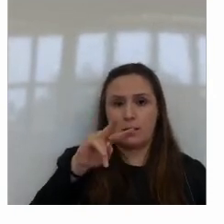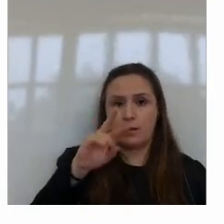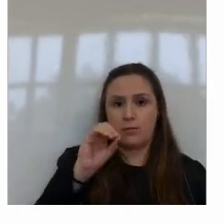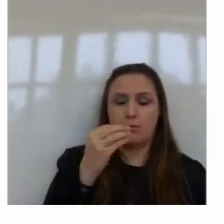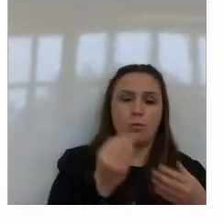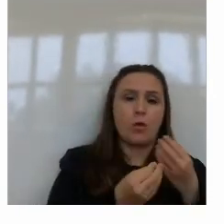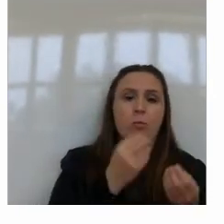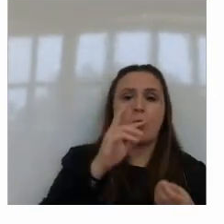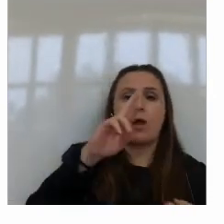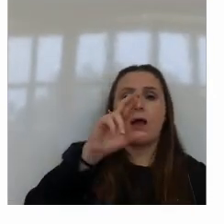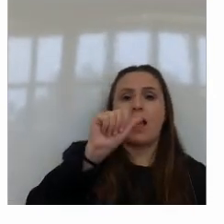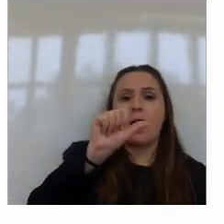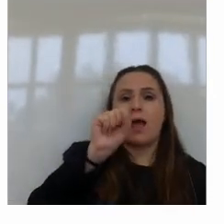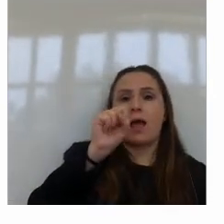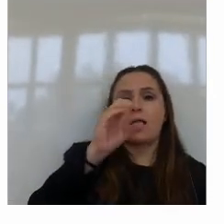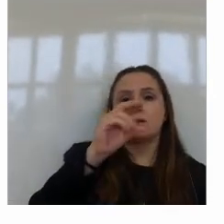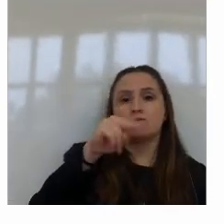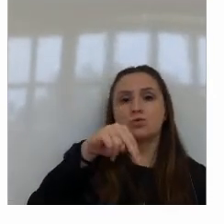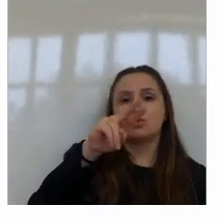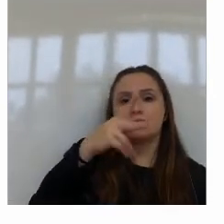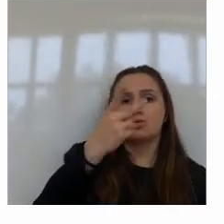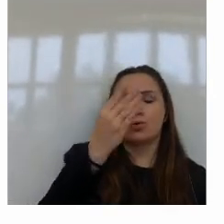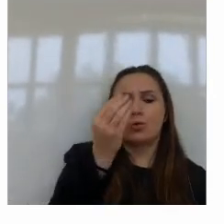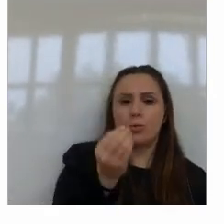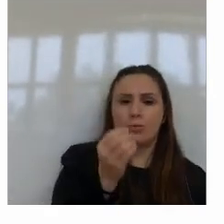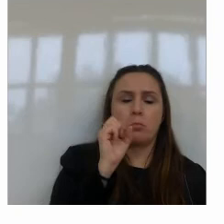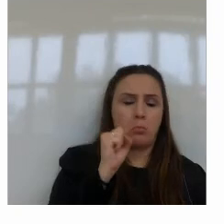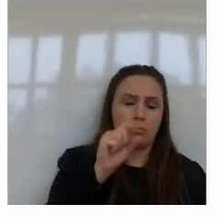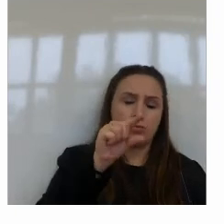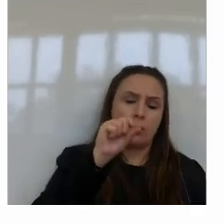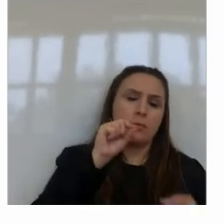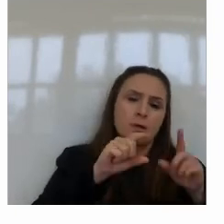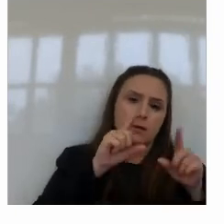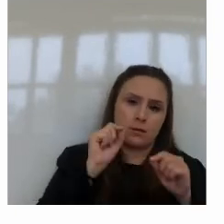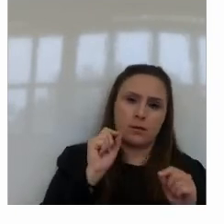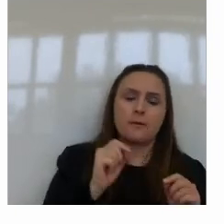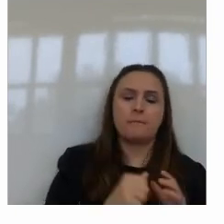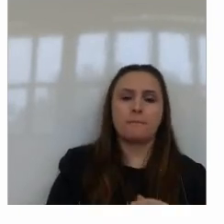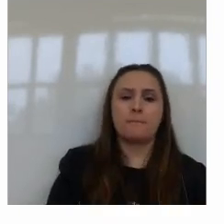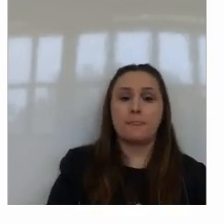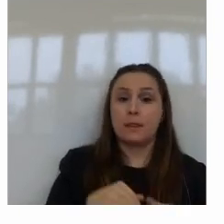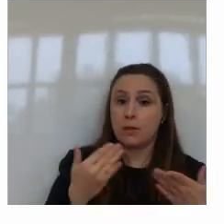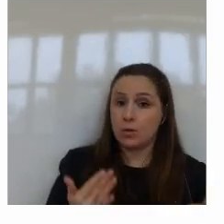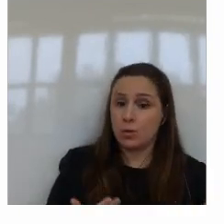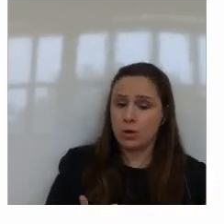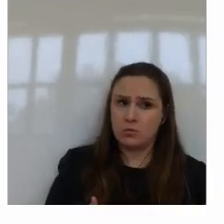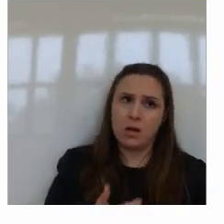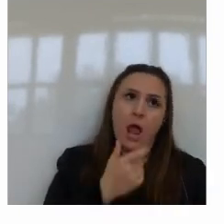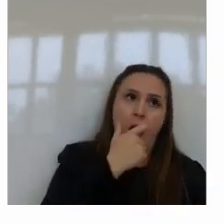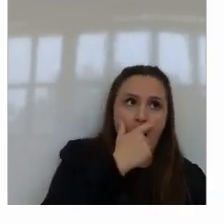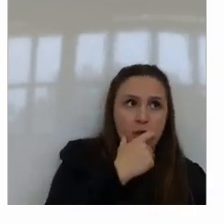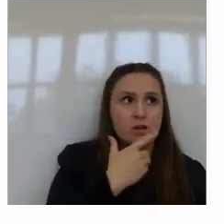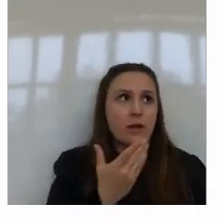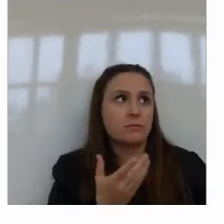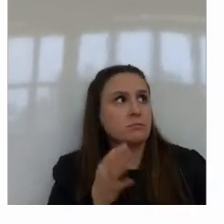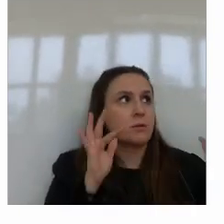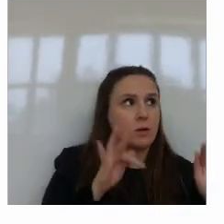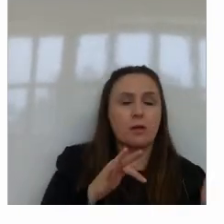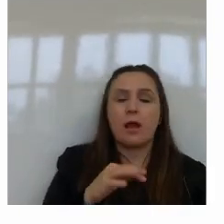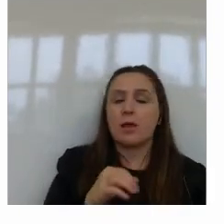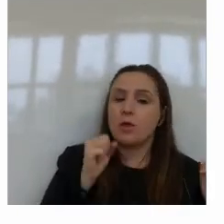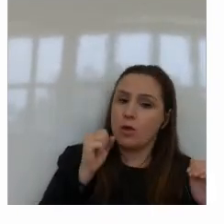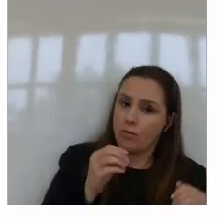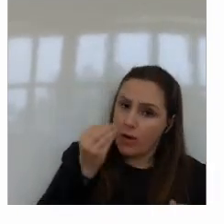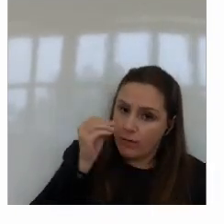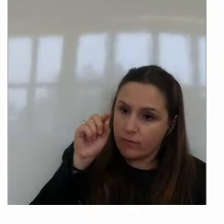ou o arquivo, como um rascunho no Moodle. Ele pode optar por deixar ele por um tempo até ele terminar, e